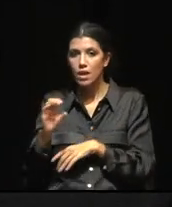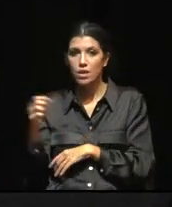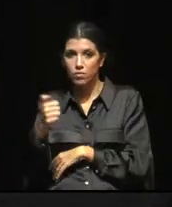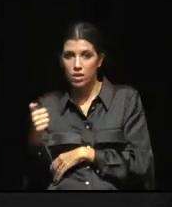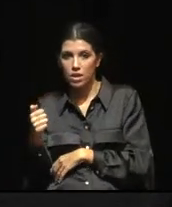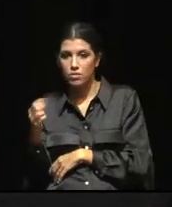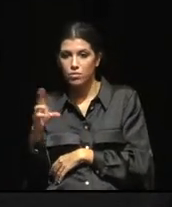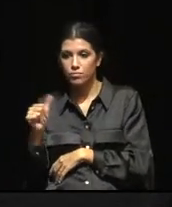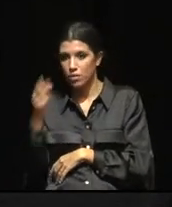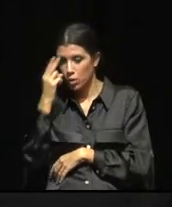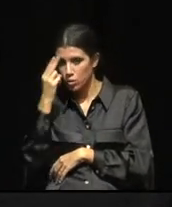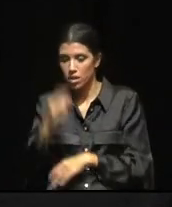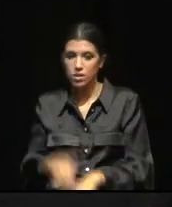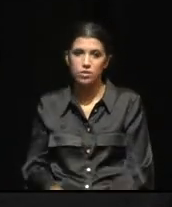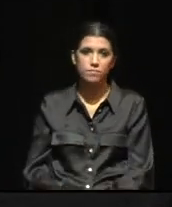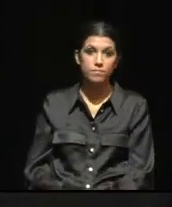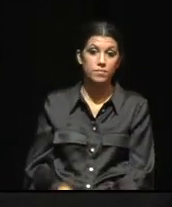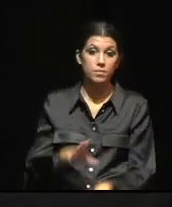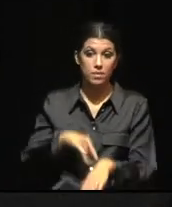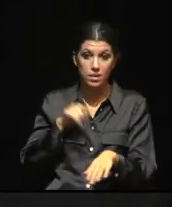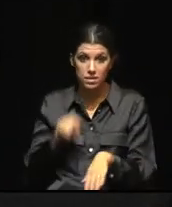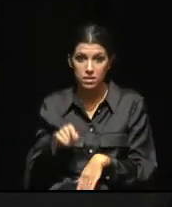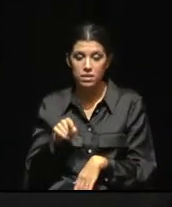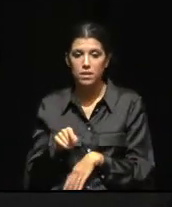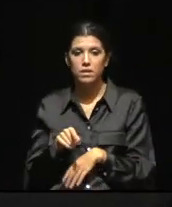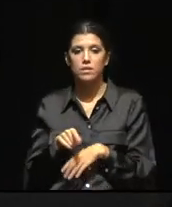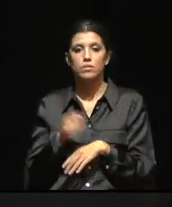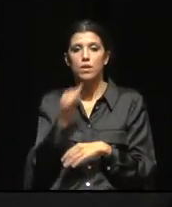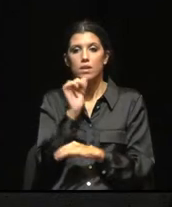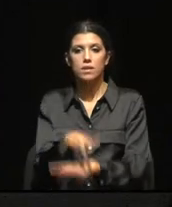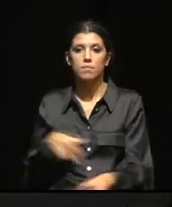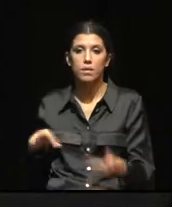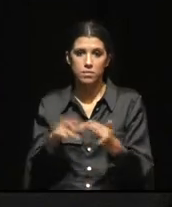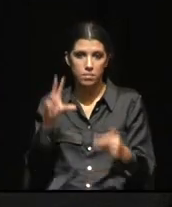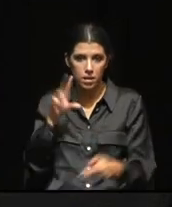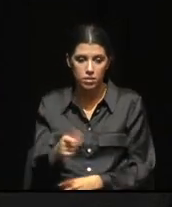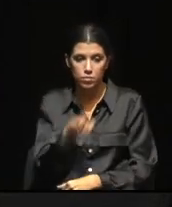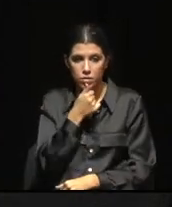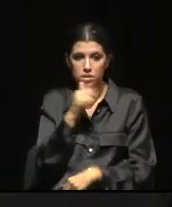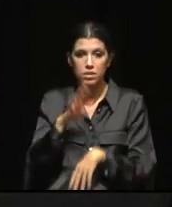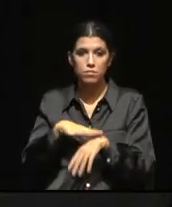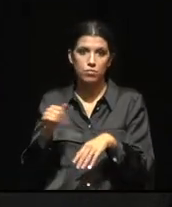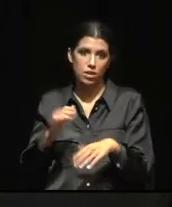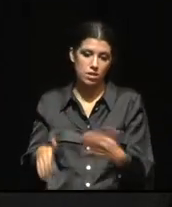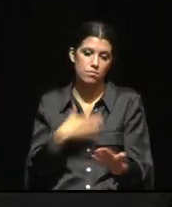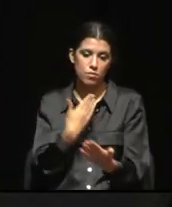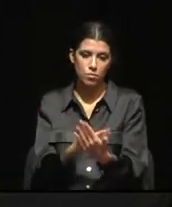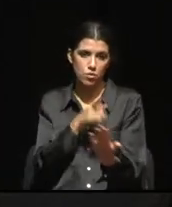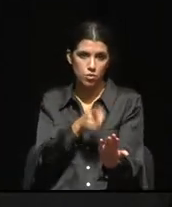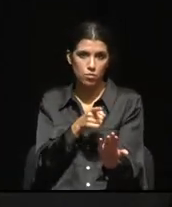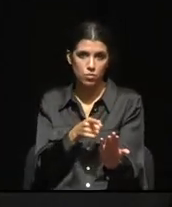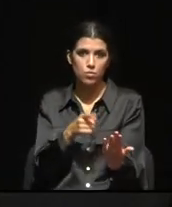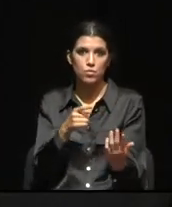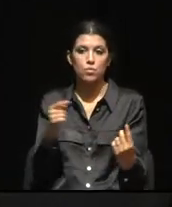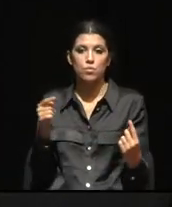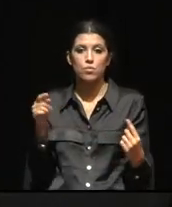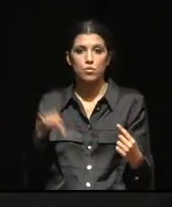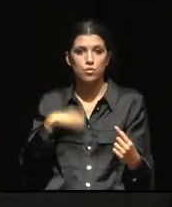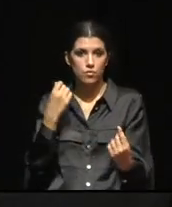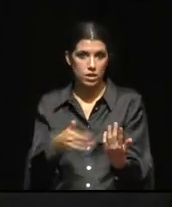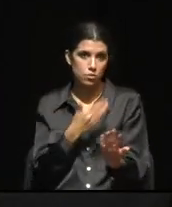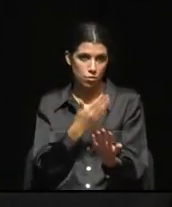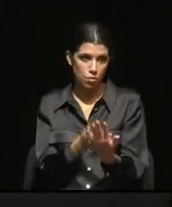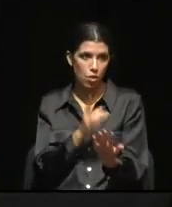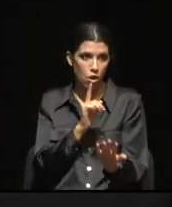Lusíadas neste sentido a assembleia Municipal de Lisboa delibera na sequência de presente proposta do grupo Municipal do partido ecologista